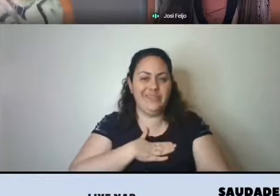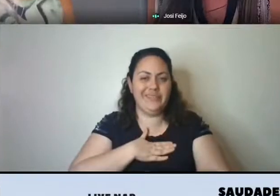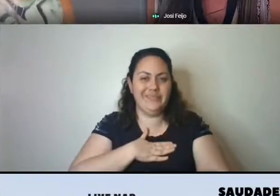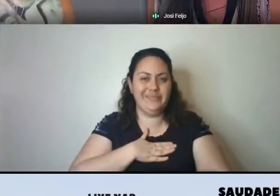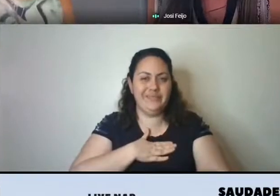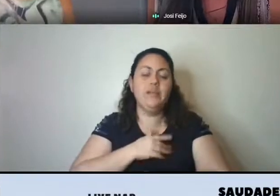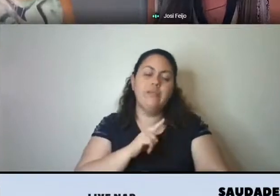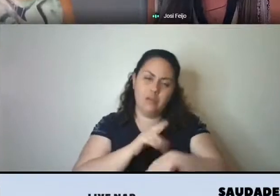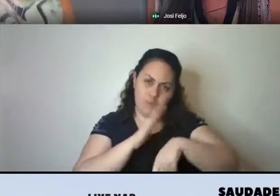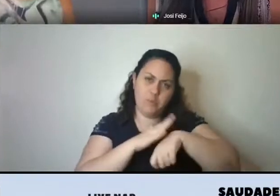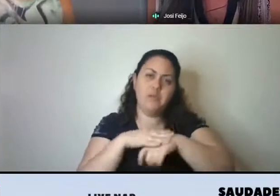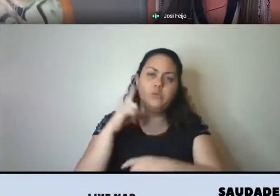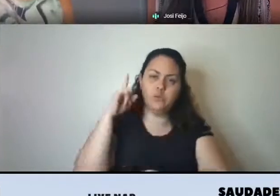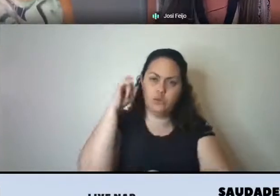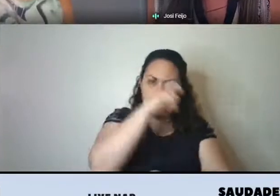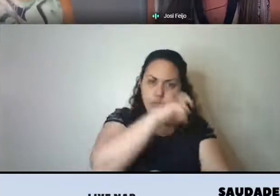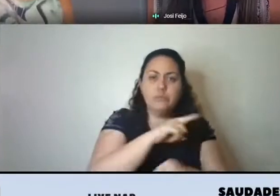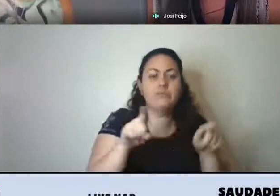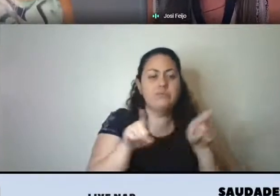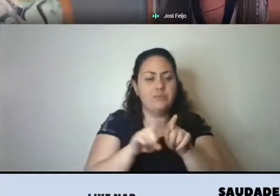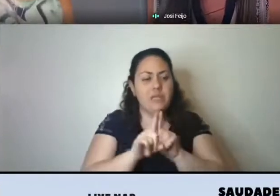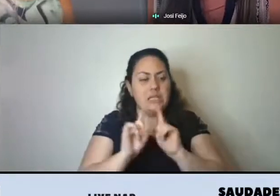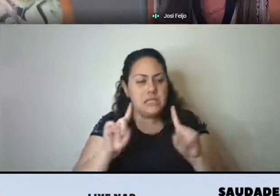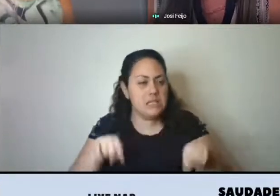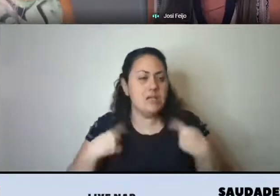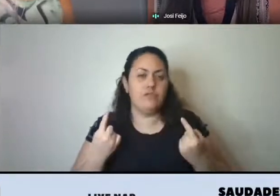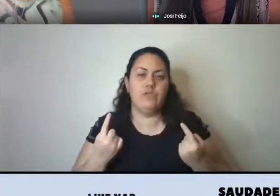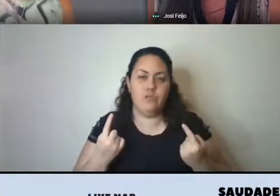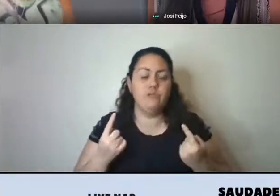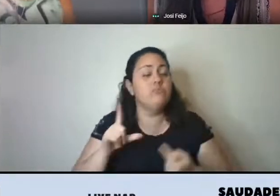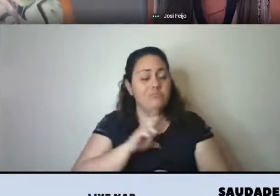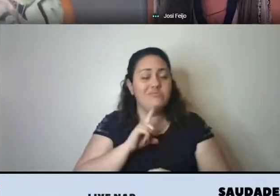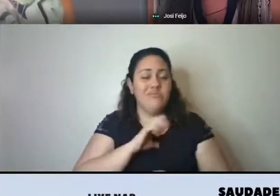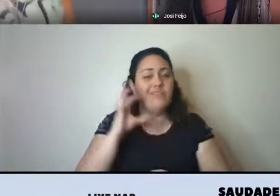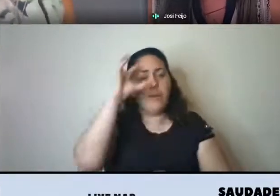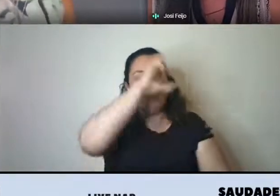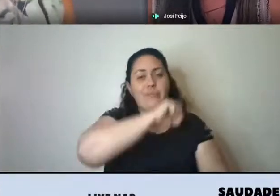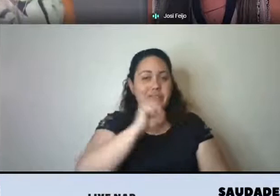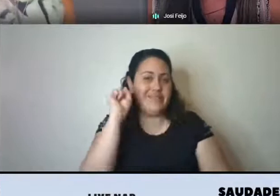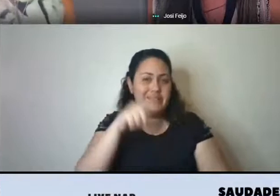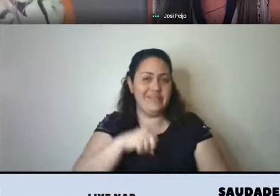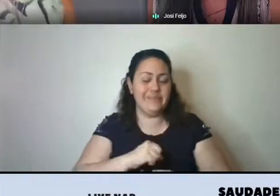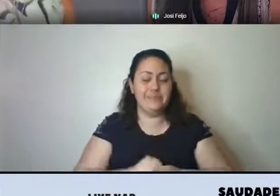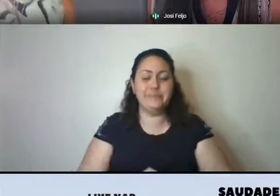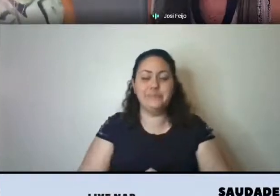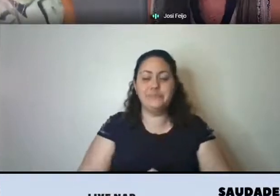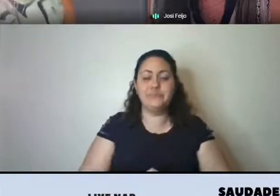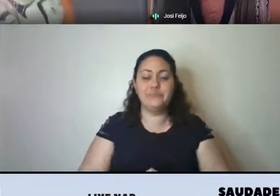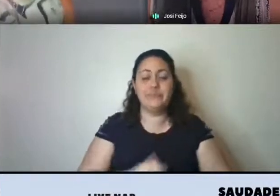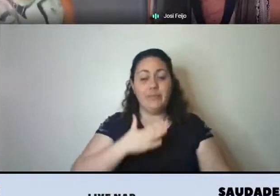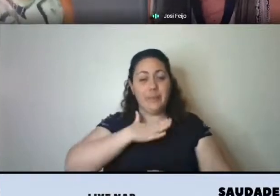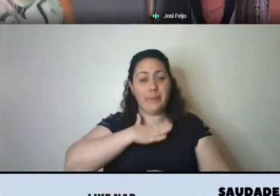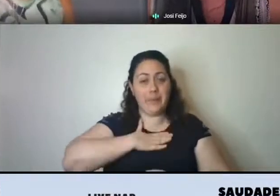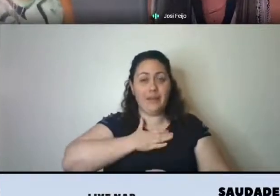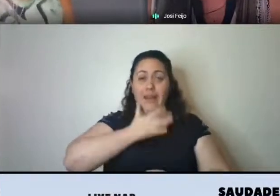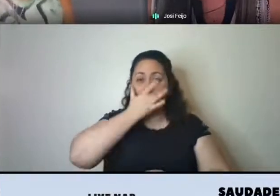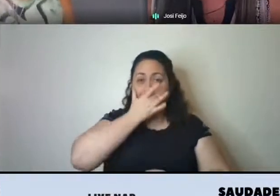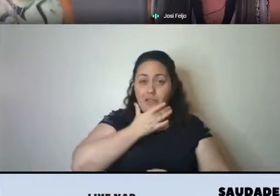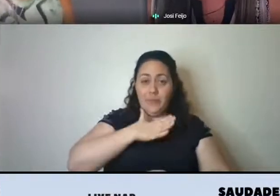momentos difíceis e desafiadores, eles têm aprendizados. Então, eu acho, para mim,